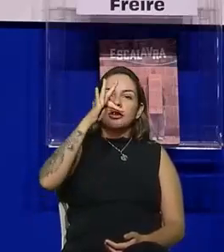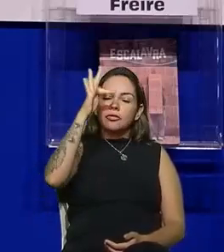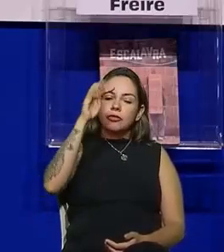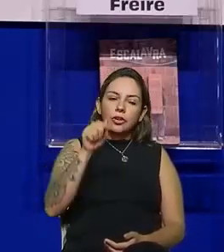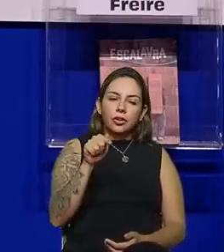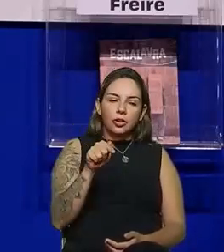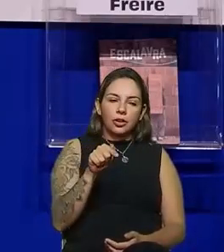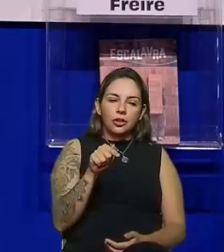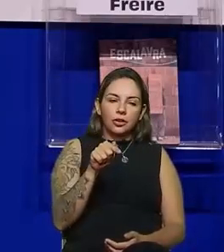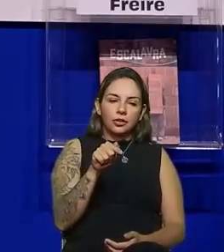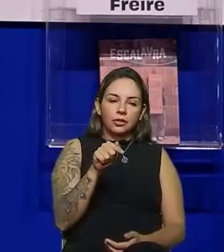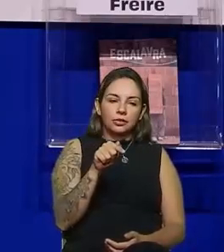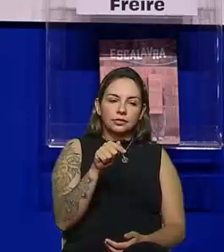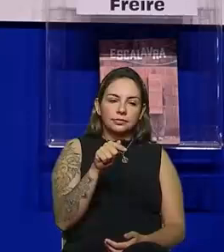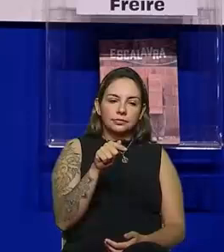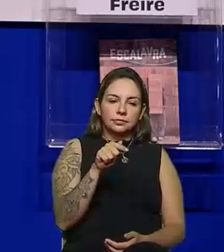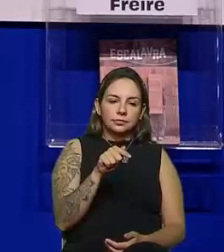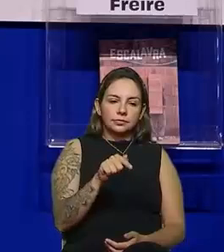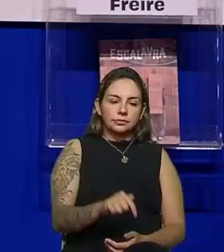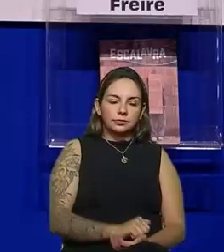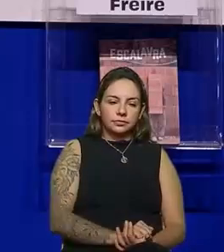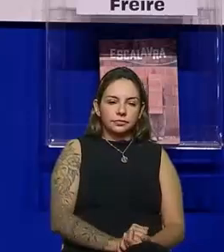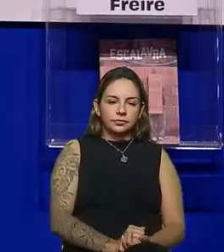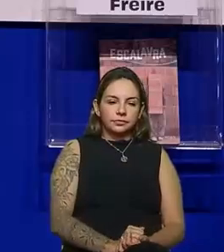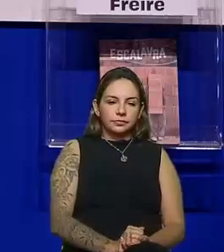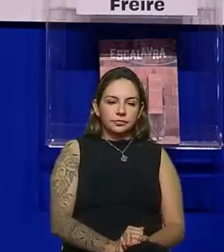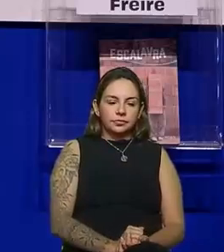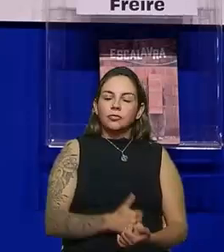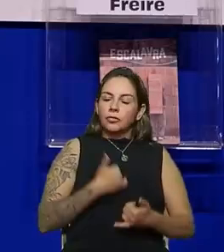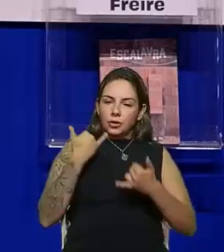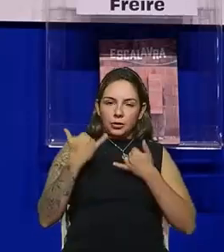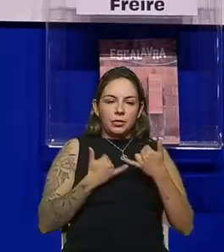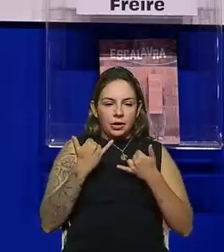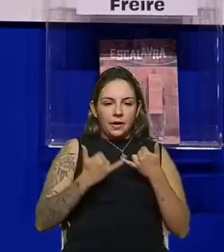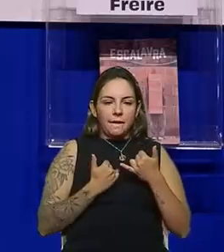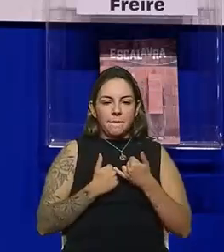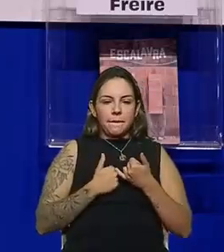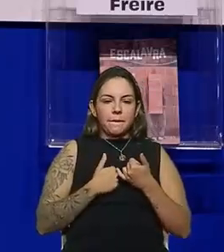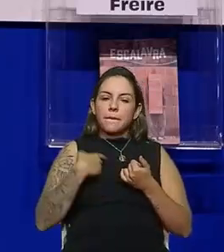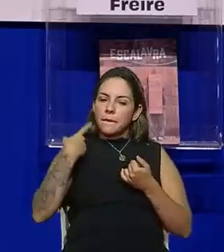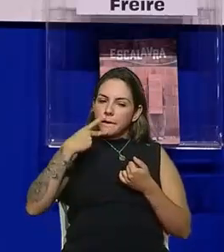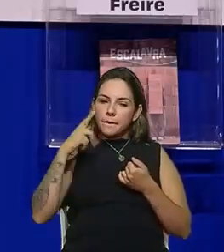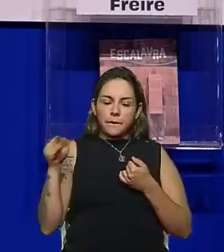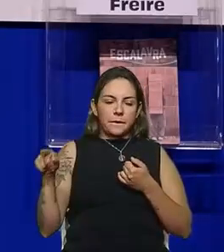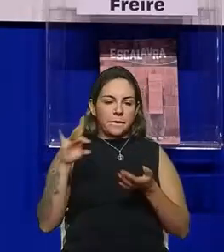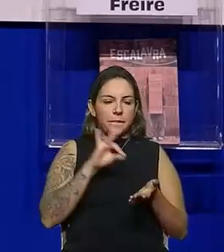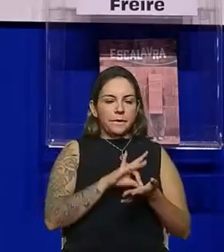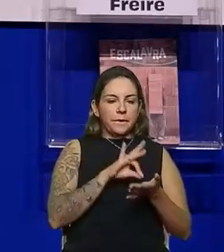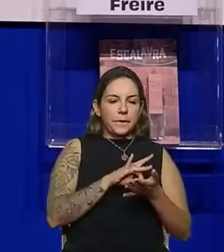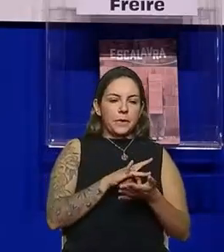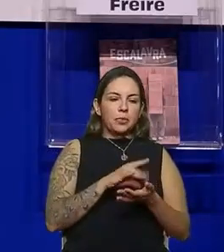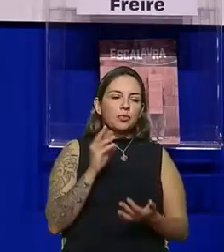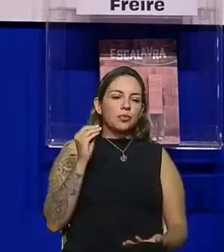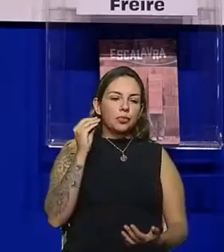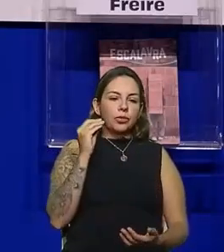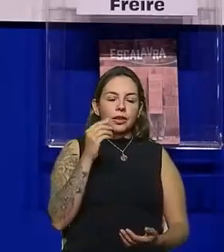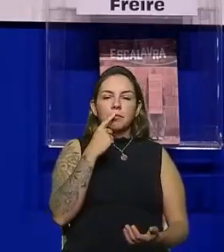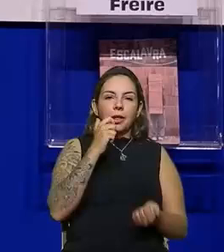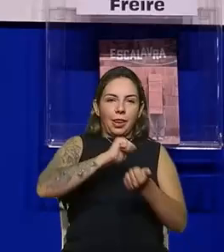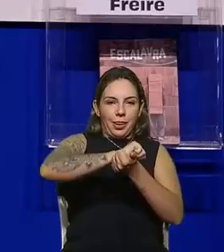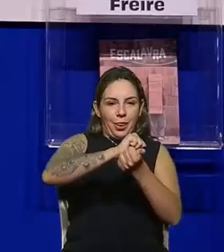Lácio, inculta e bela, do Olavo Bilac. Eu, brincando com o Marcelo Torres, eu digo, este é o verdadeiro beijo de